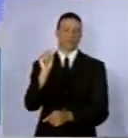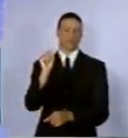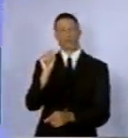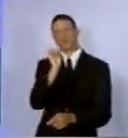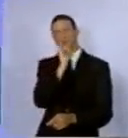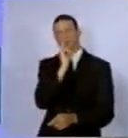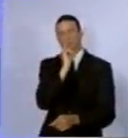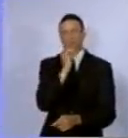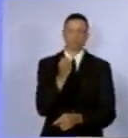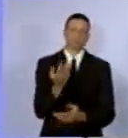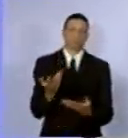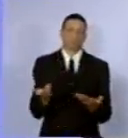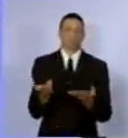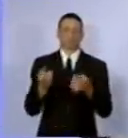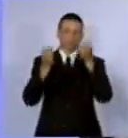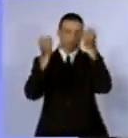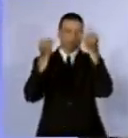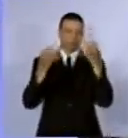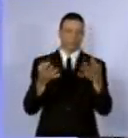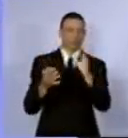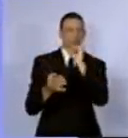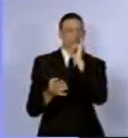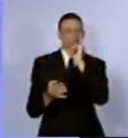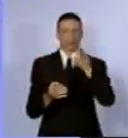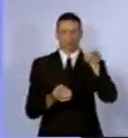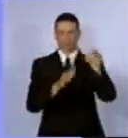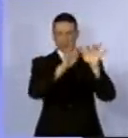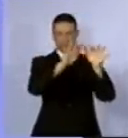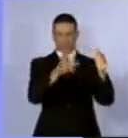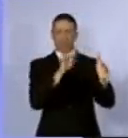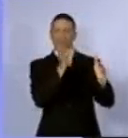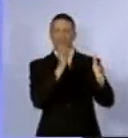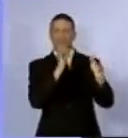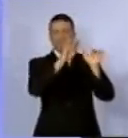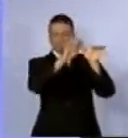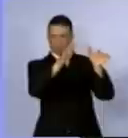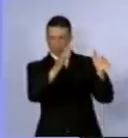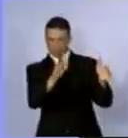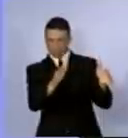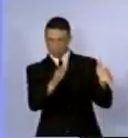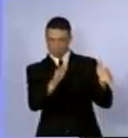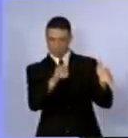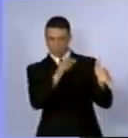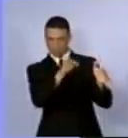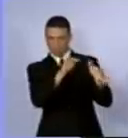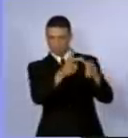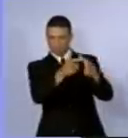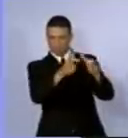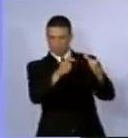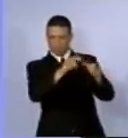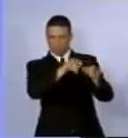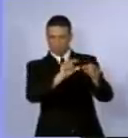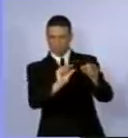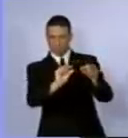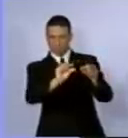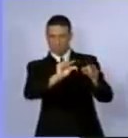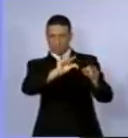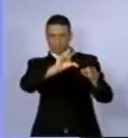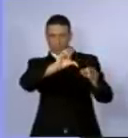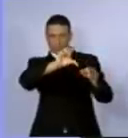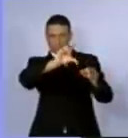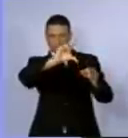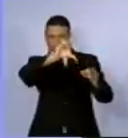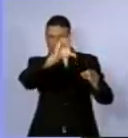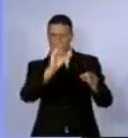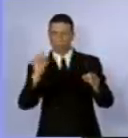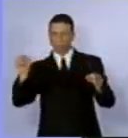Bom, nós temos aqui um aumento do campo eletromagnético da estação de base. Na verdade, é que nós um diferente